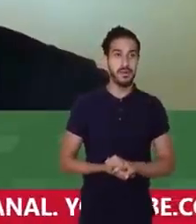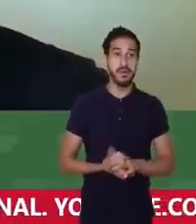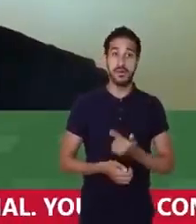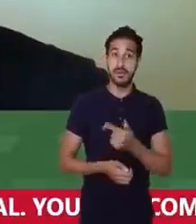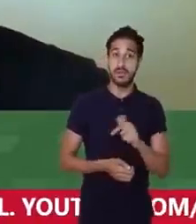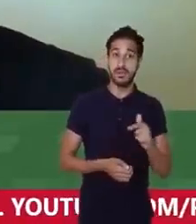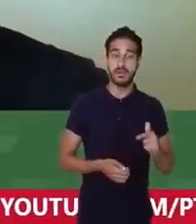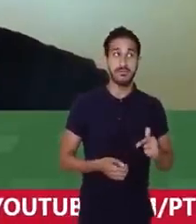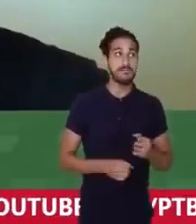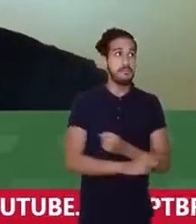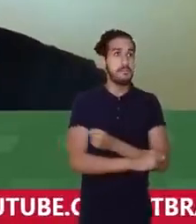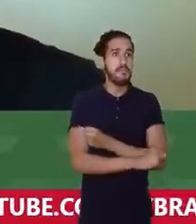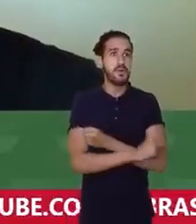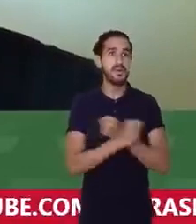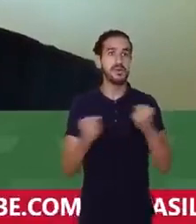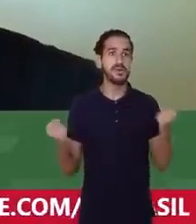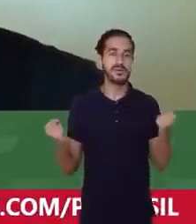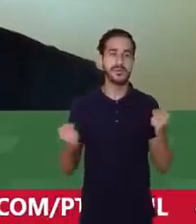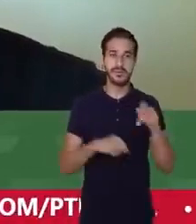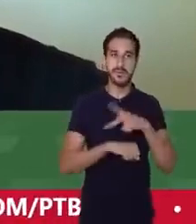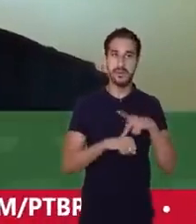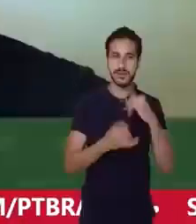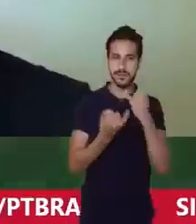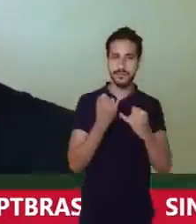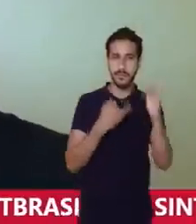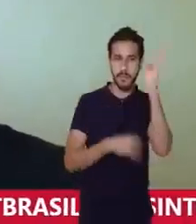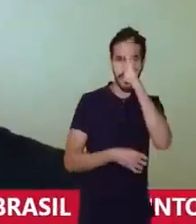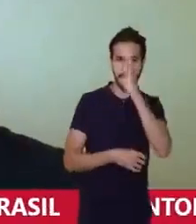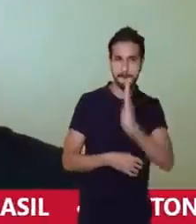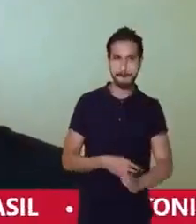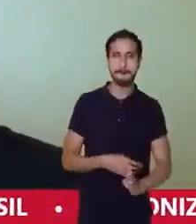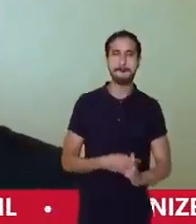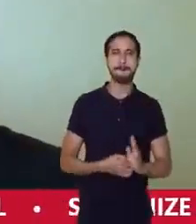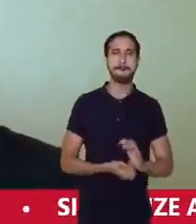Não existe como um país como o Brasil